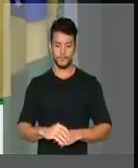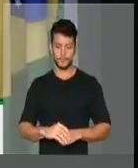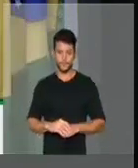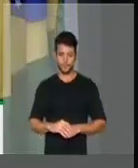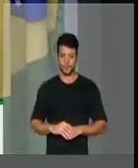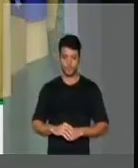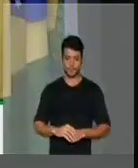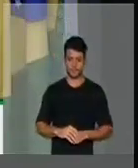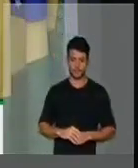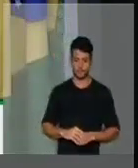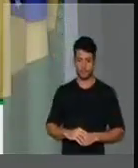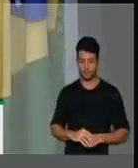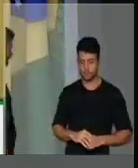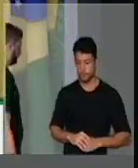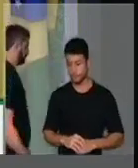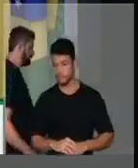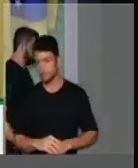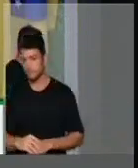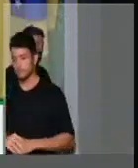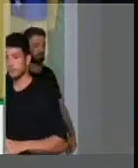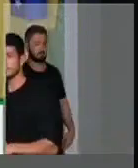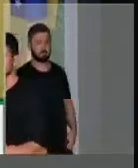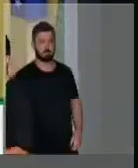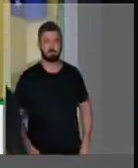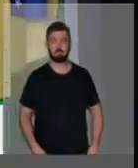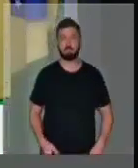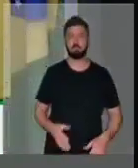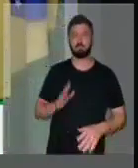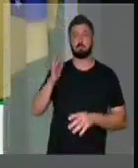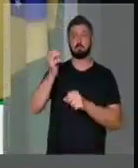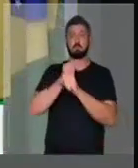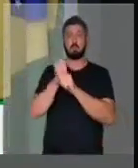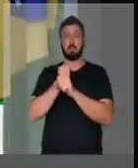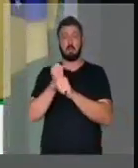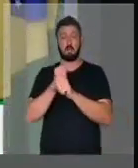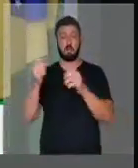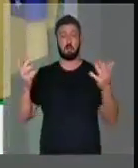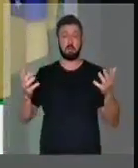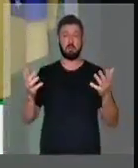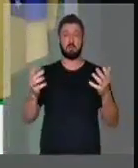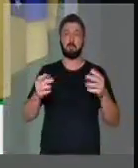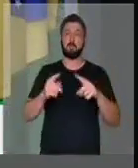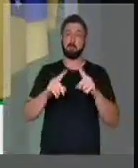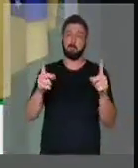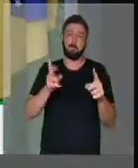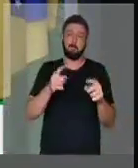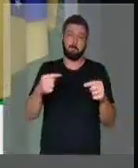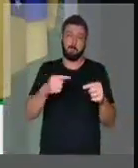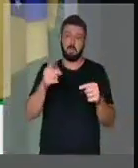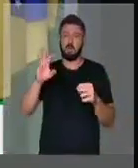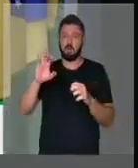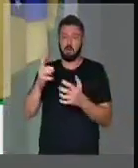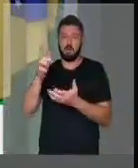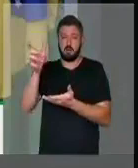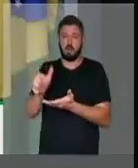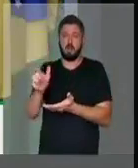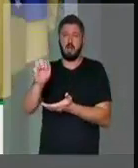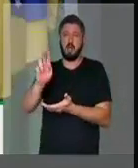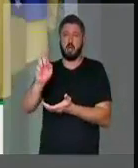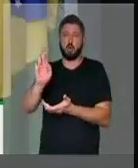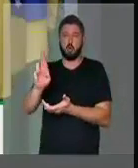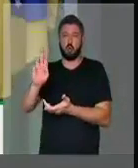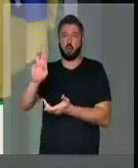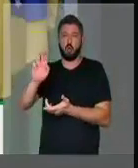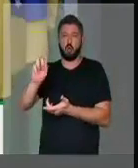conta do país há muitos anos, salvo aqui o interregno do grande Arturo Frondizi.